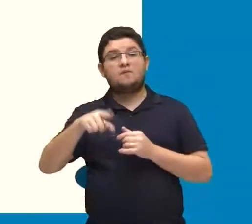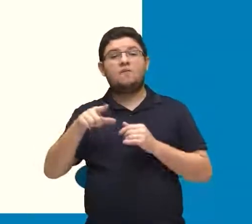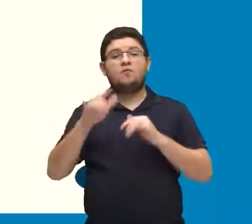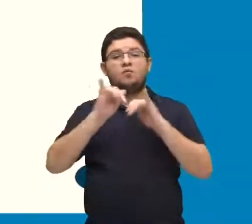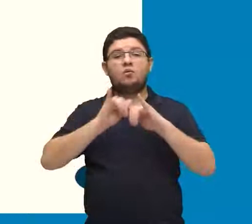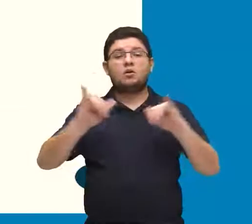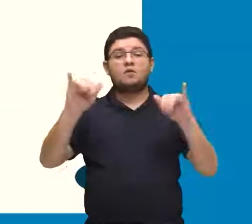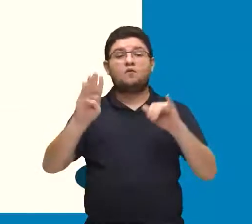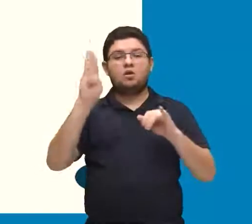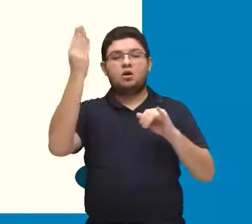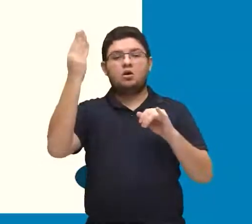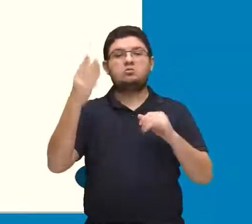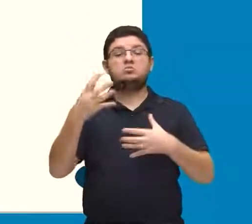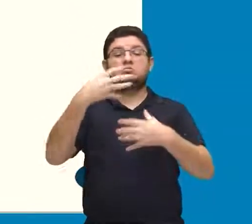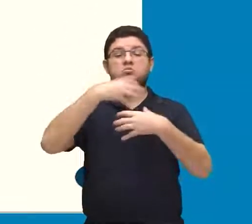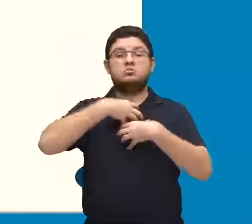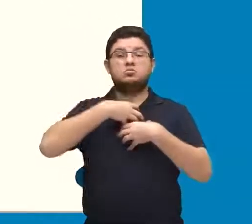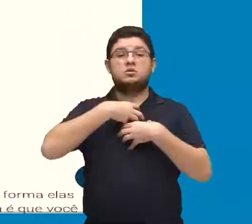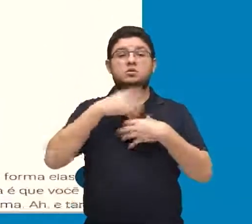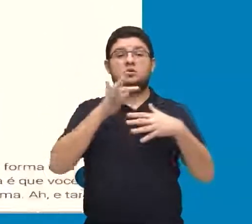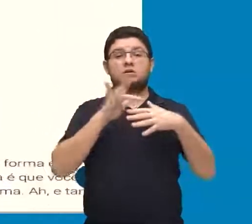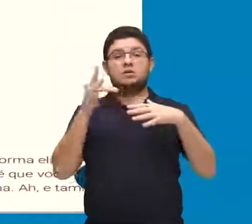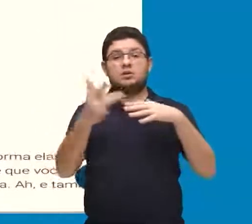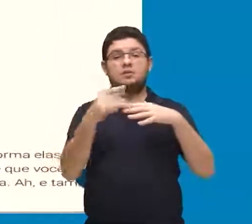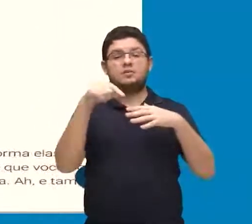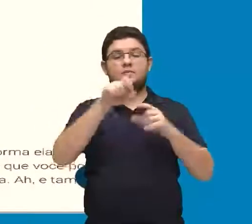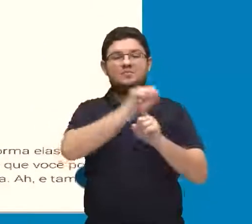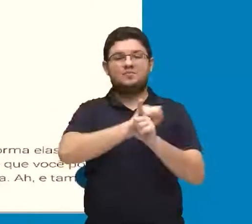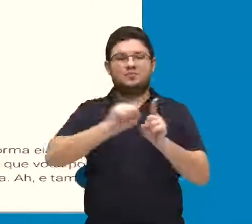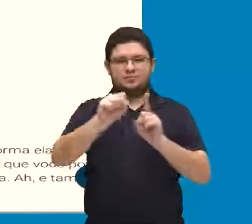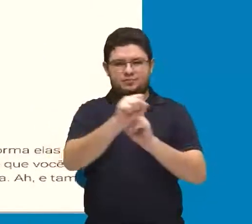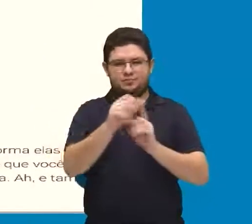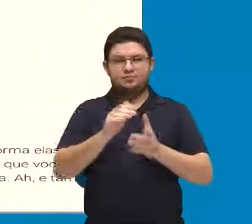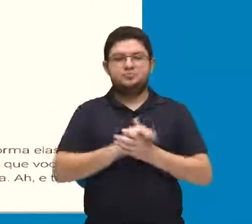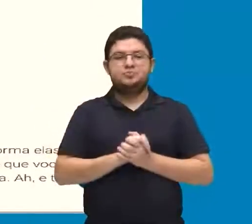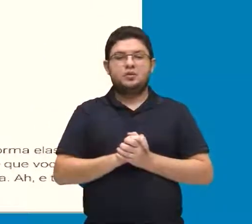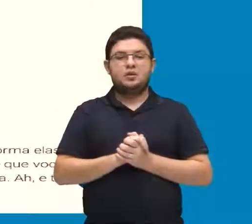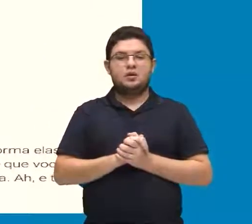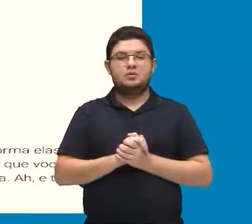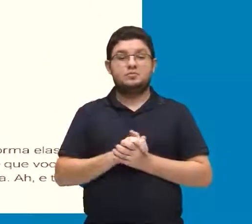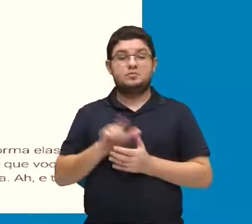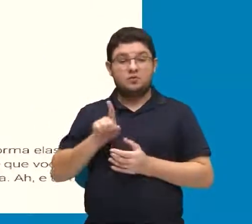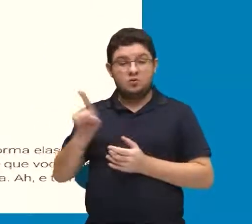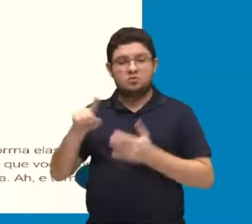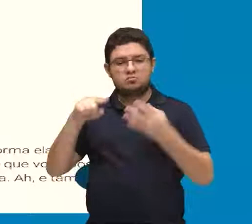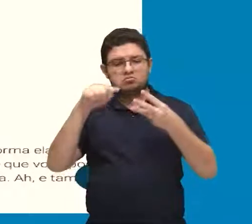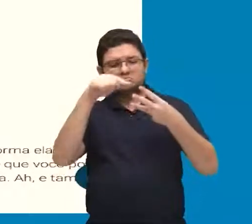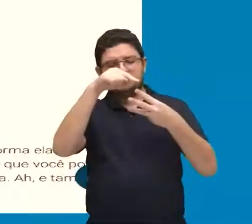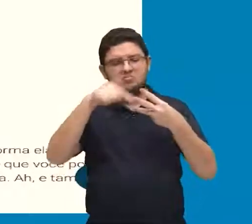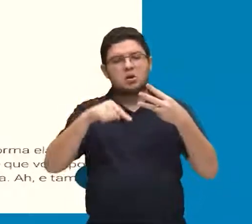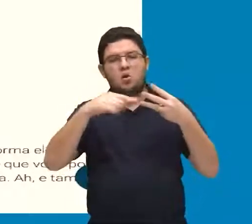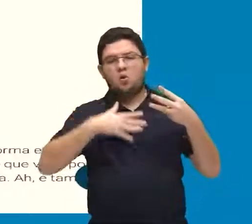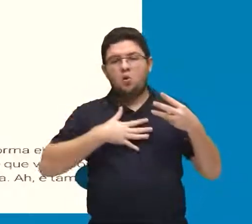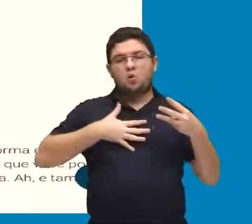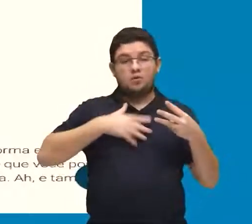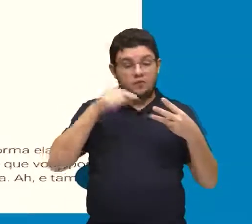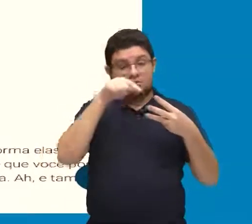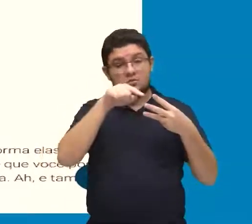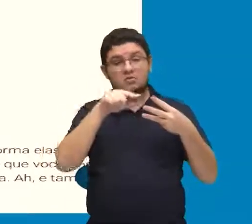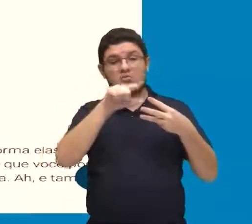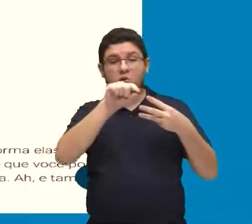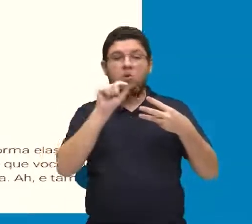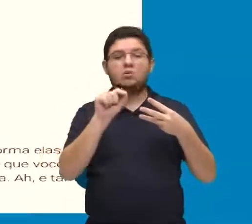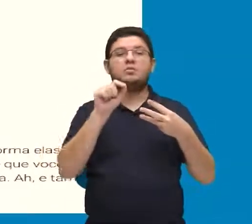das mídias na sociedade atual? Gostou de alguns? Vai lá, visita, faz a atividade. A gente tem